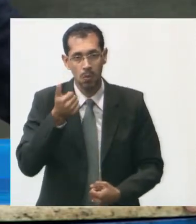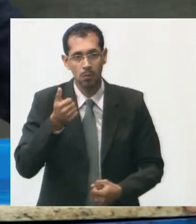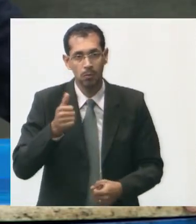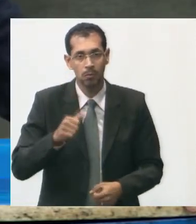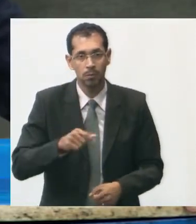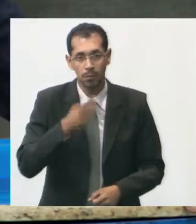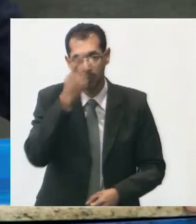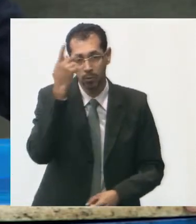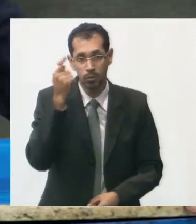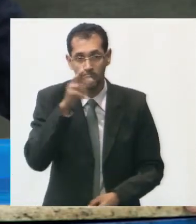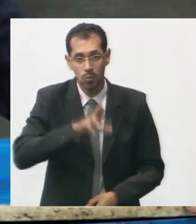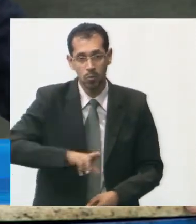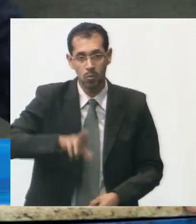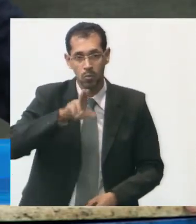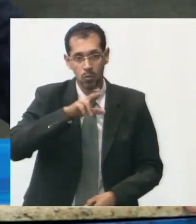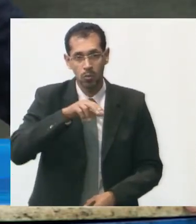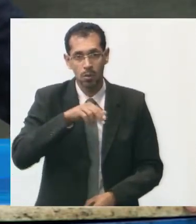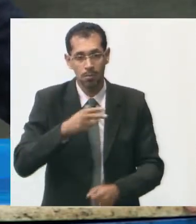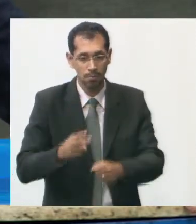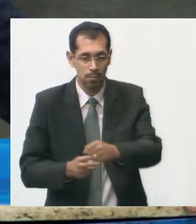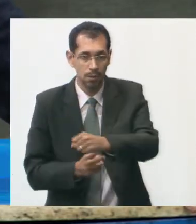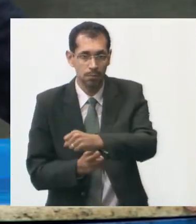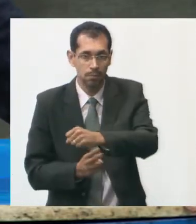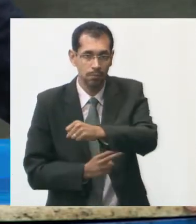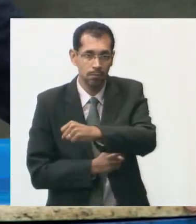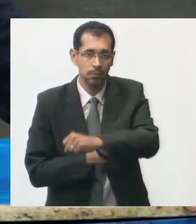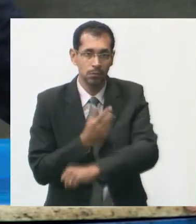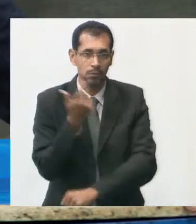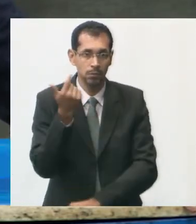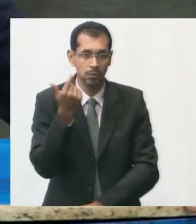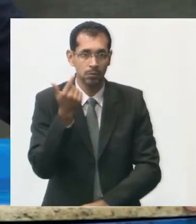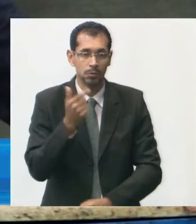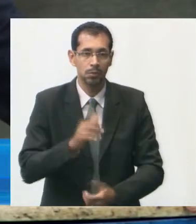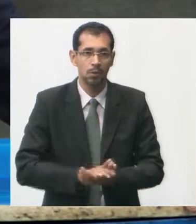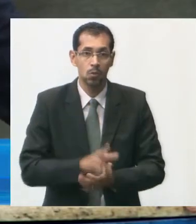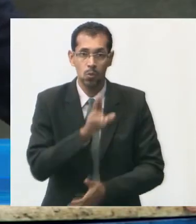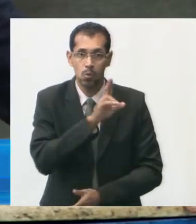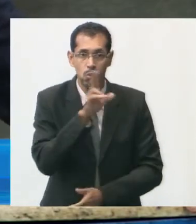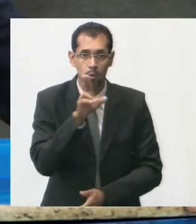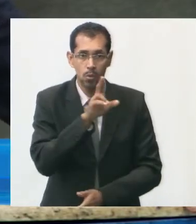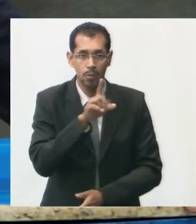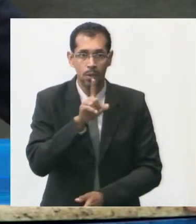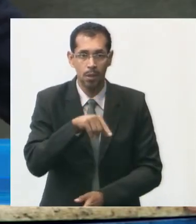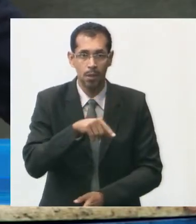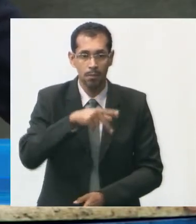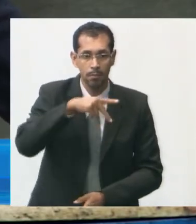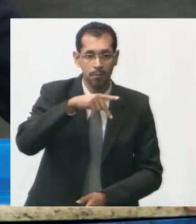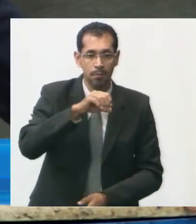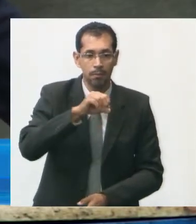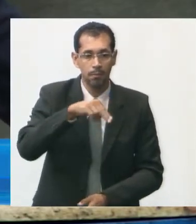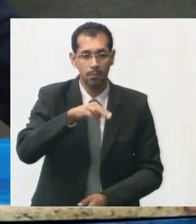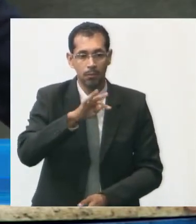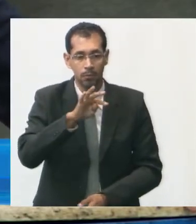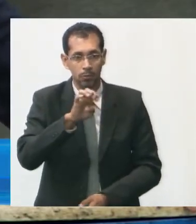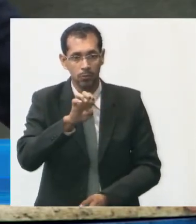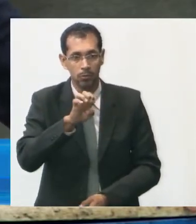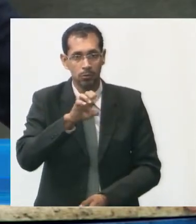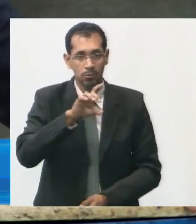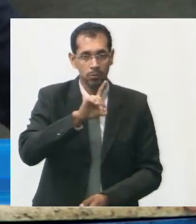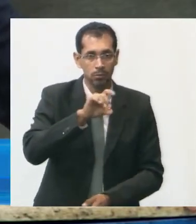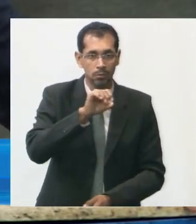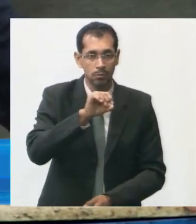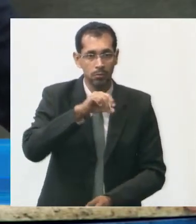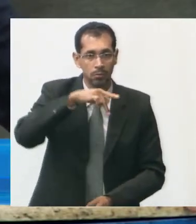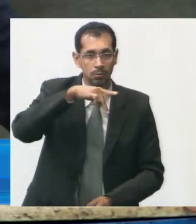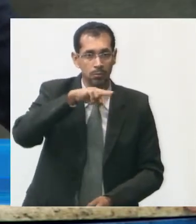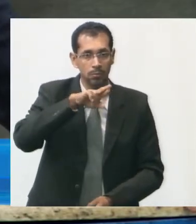segunda ponte. Na verdade, a segunda ponte, o nome da ponte é Ponte do Príncipe. Ponte do Príncipe, que